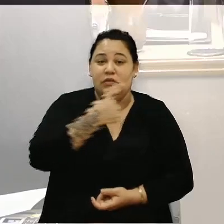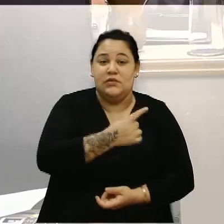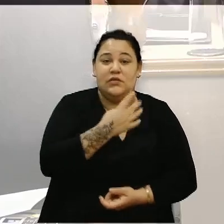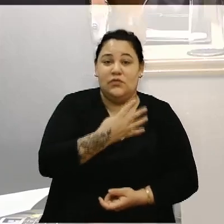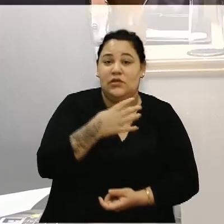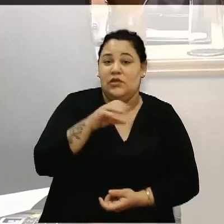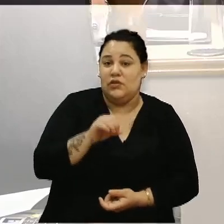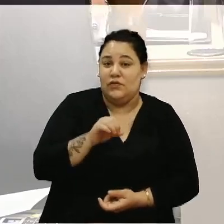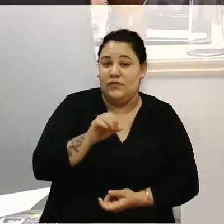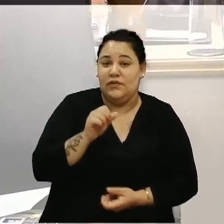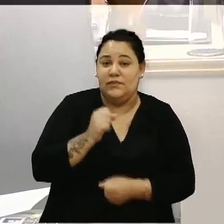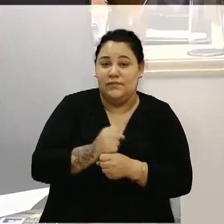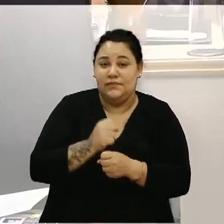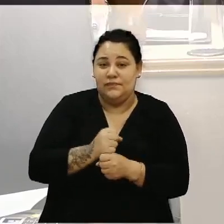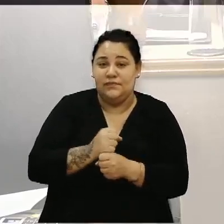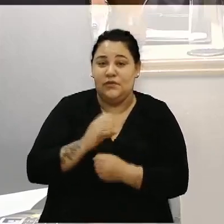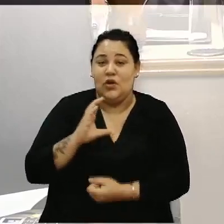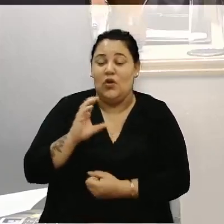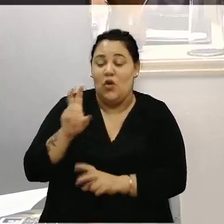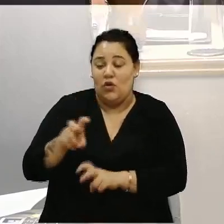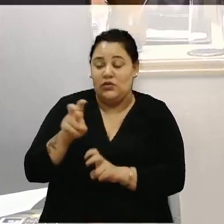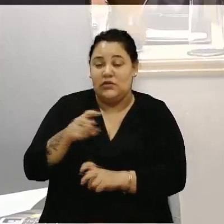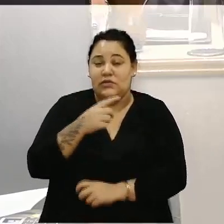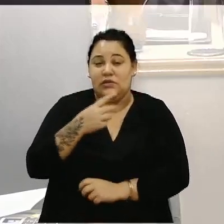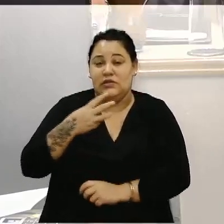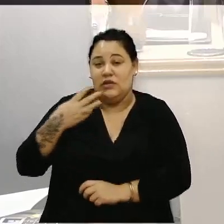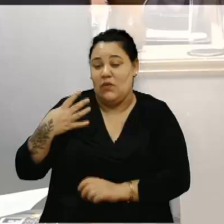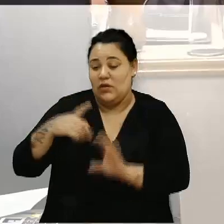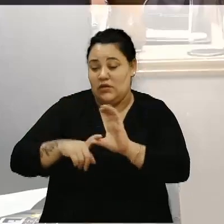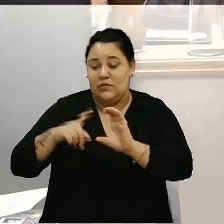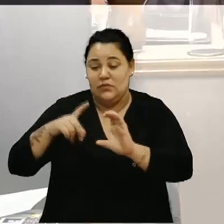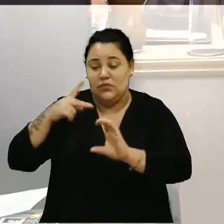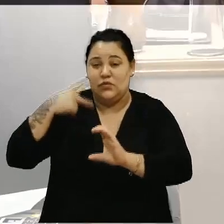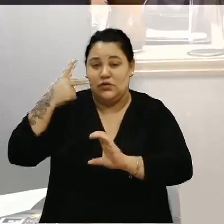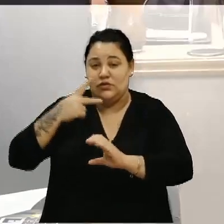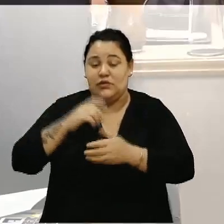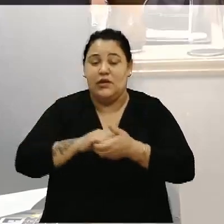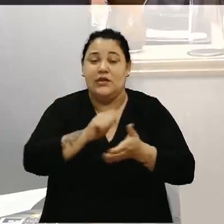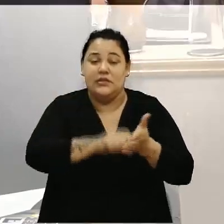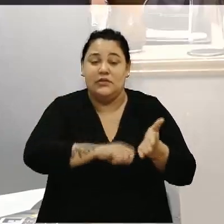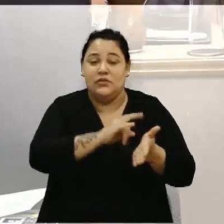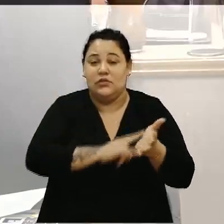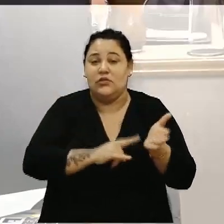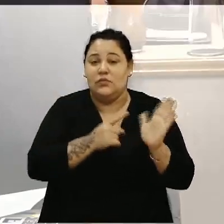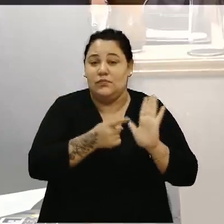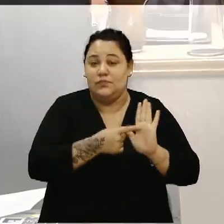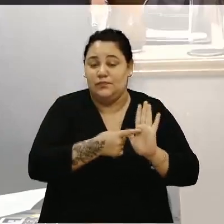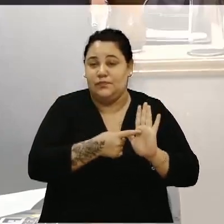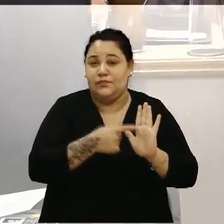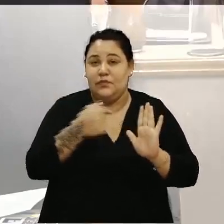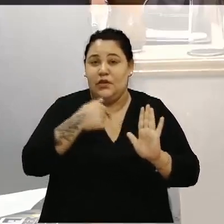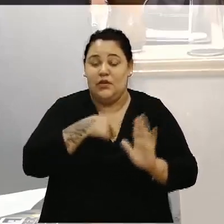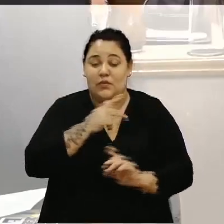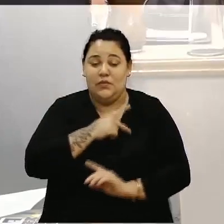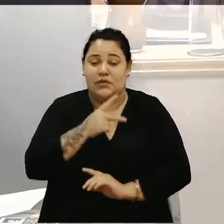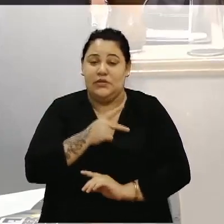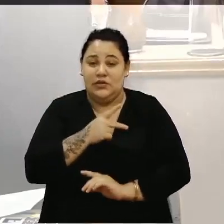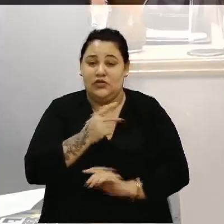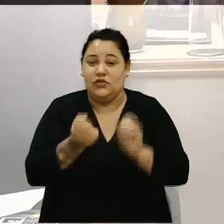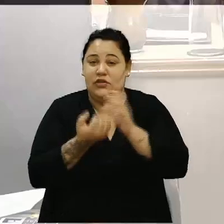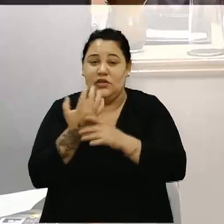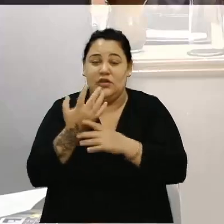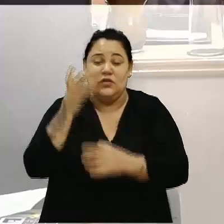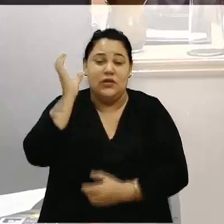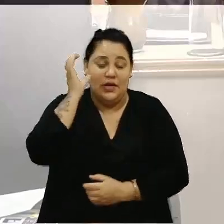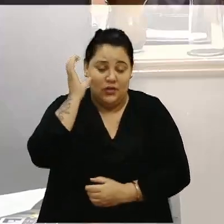da colonização e 134 da emancipação política. Assino esse parecer, eu, presidente e relator,